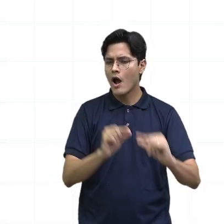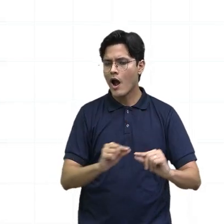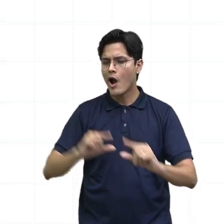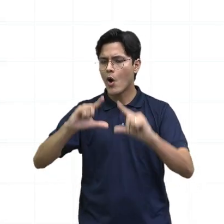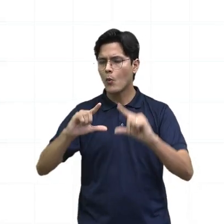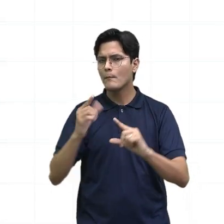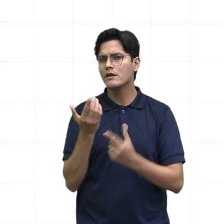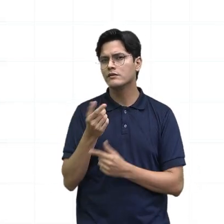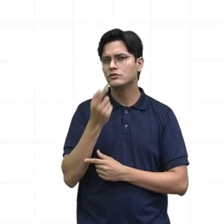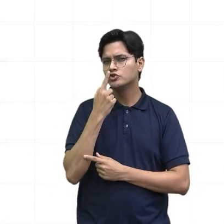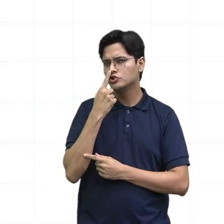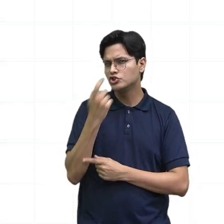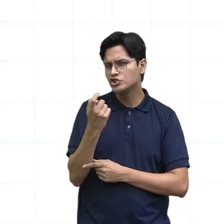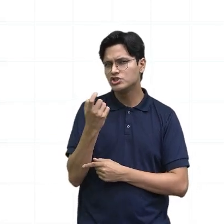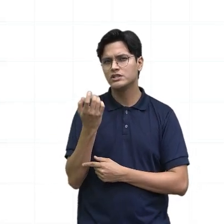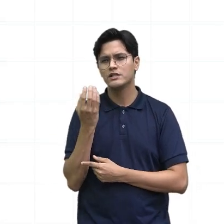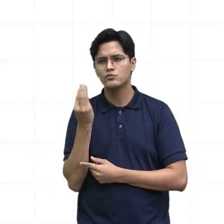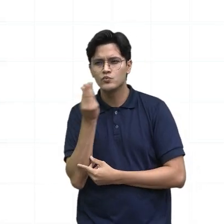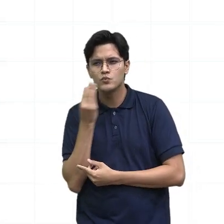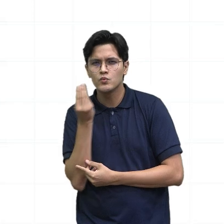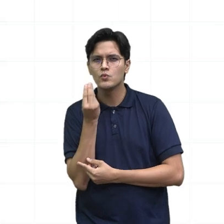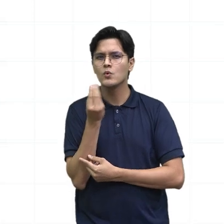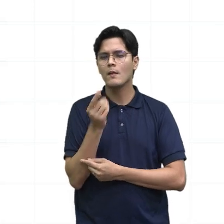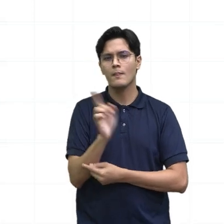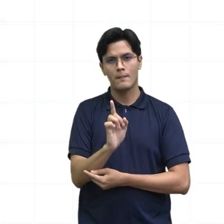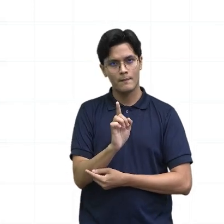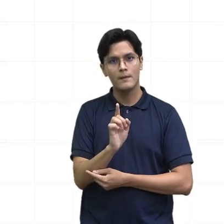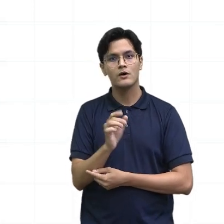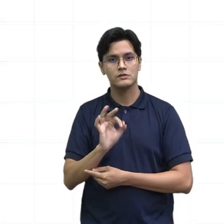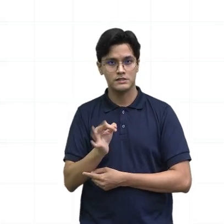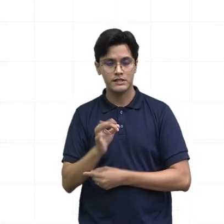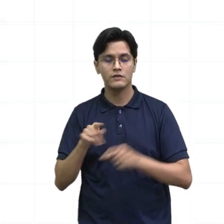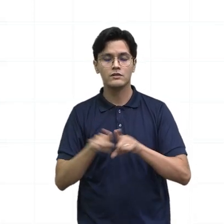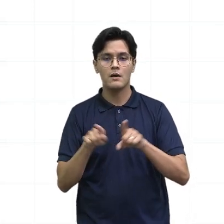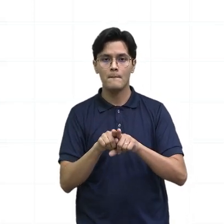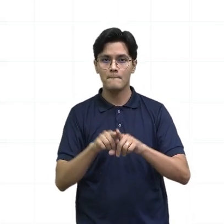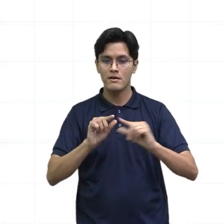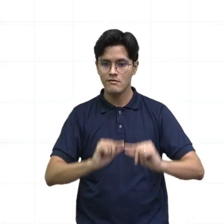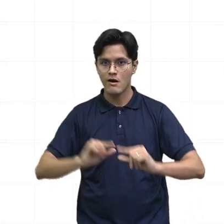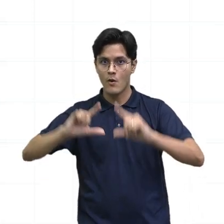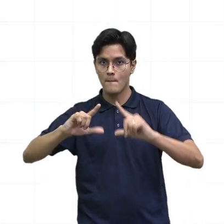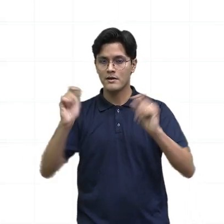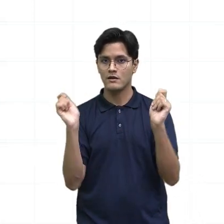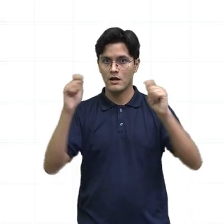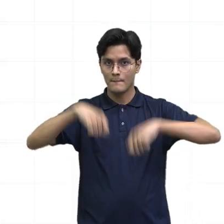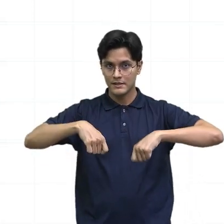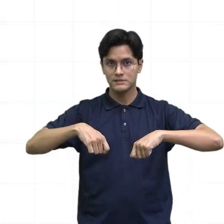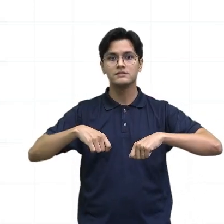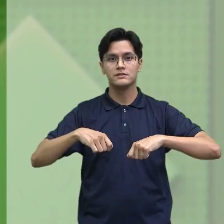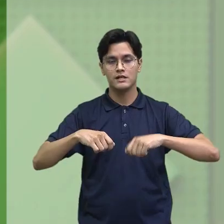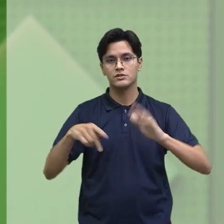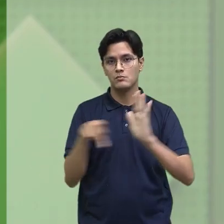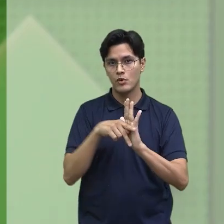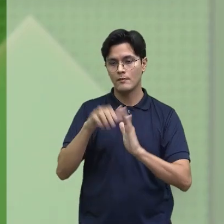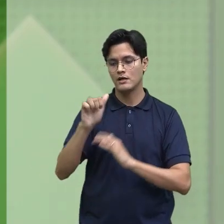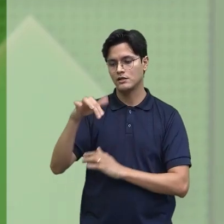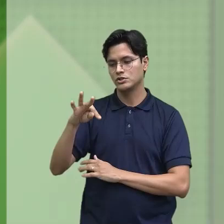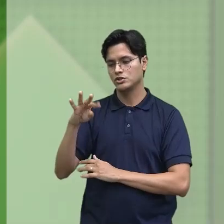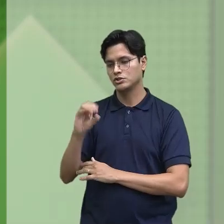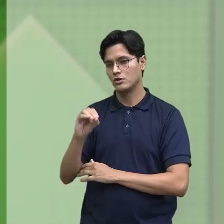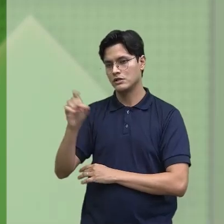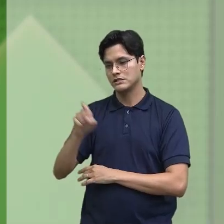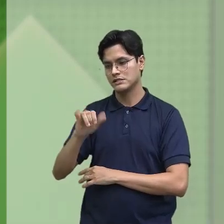produz compostos orgânicos clorados ou tóxicos e aumenta a capacidade antioxidante dos vegetais. Ou seja, nós